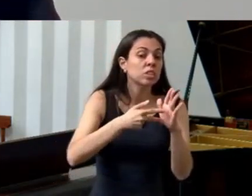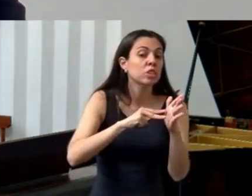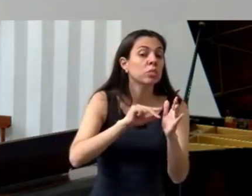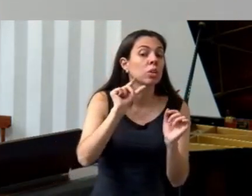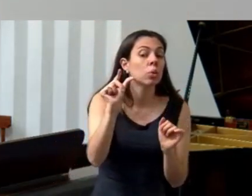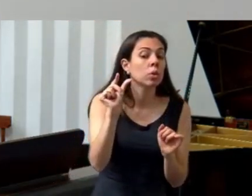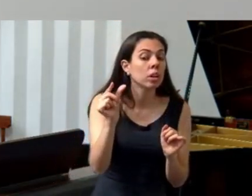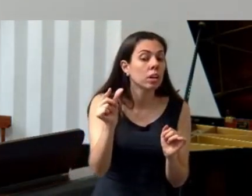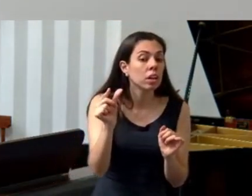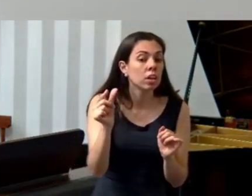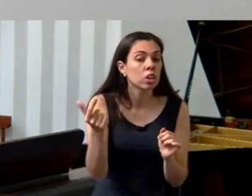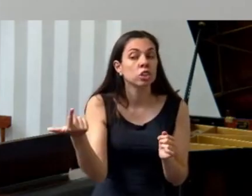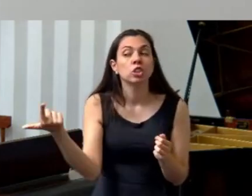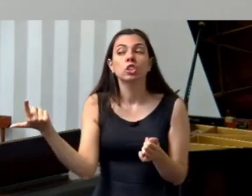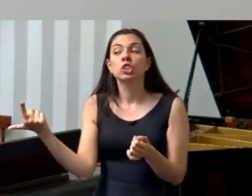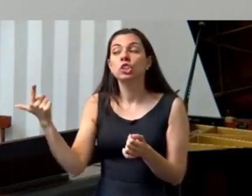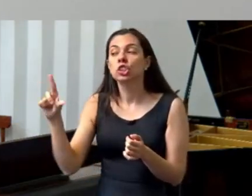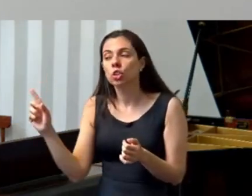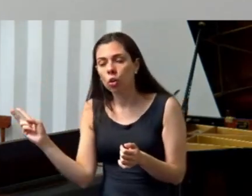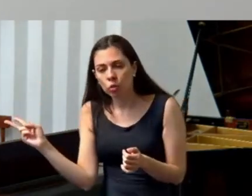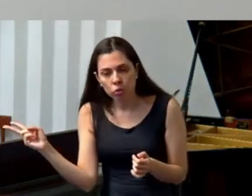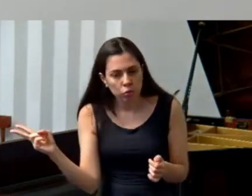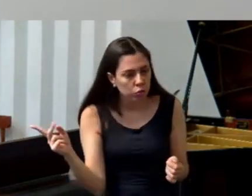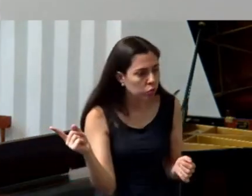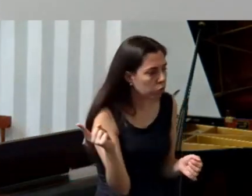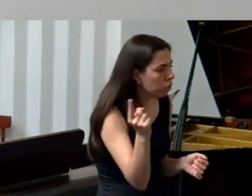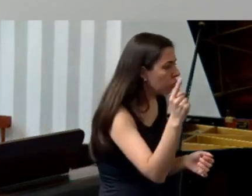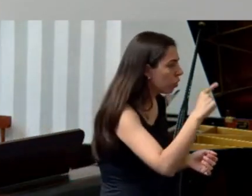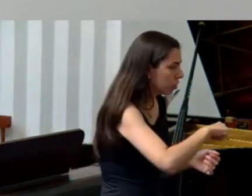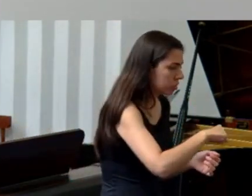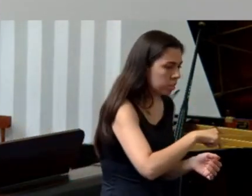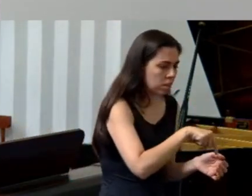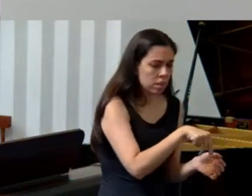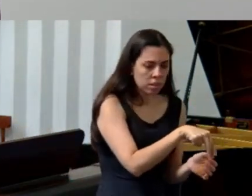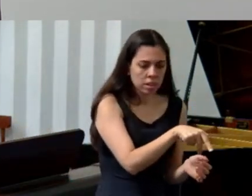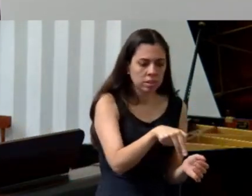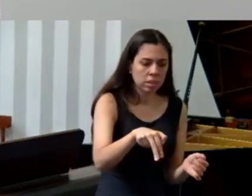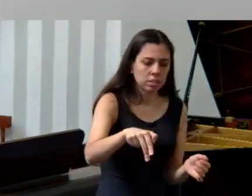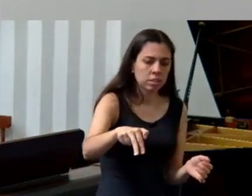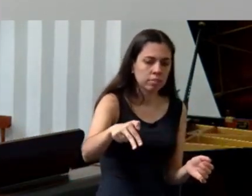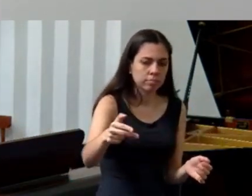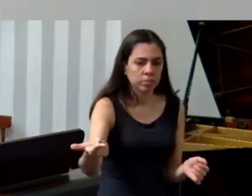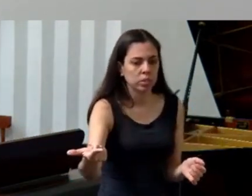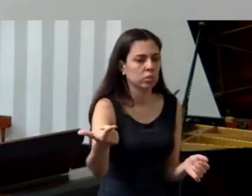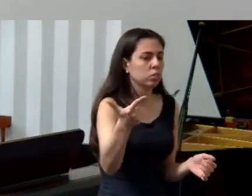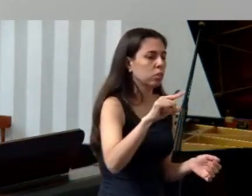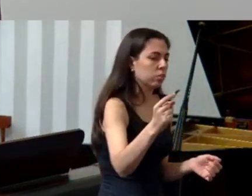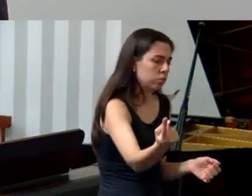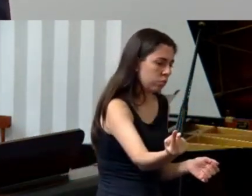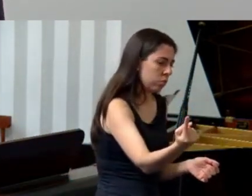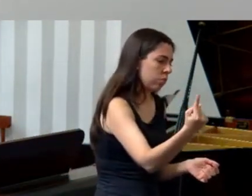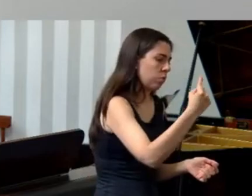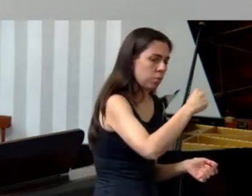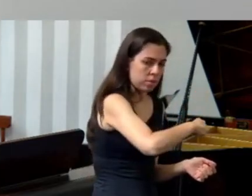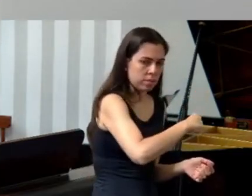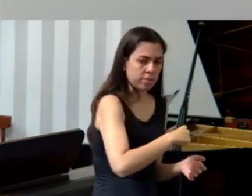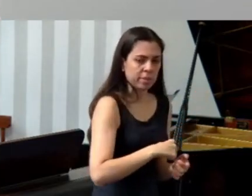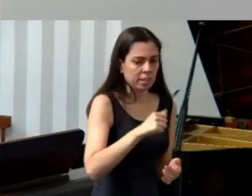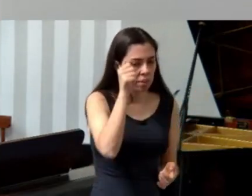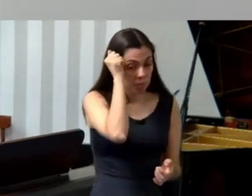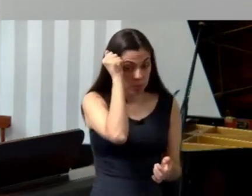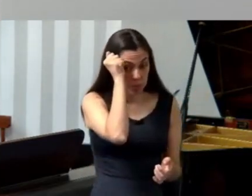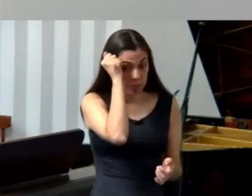que estejamos. Não foi o que Deus diz para a igreja de Éfeso, em Apocalipse? Retorna às primeiras